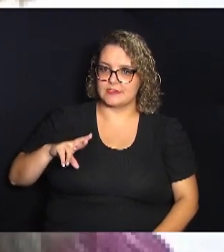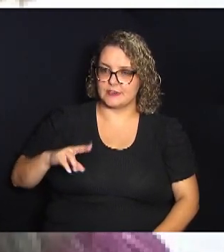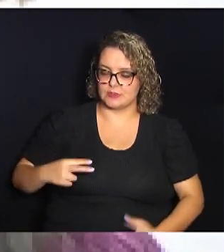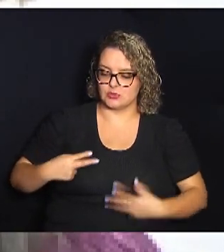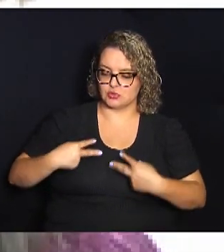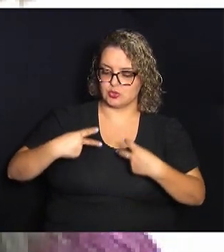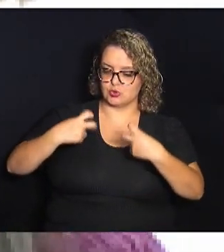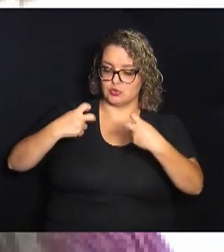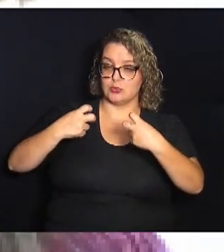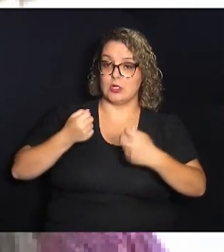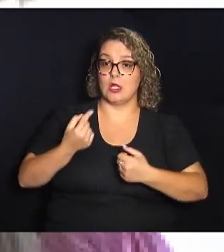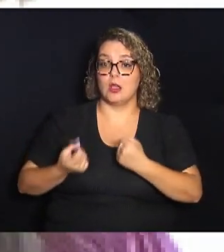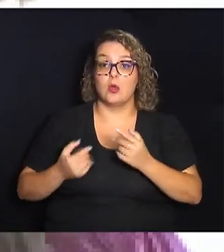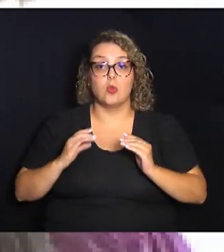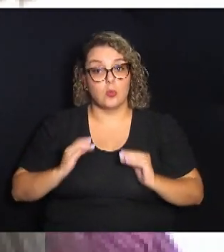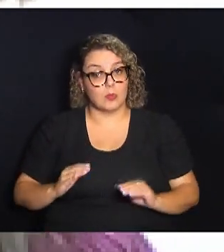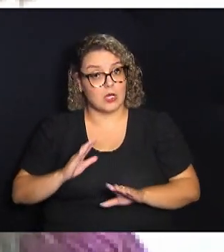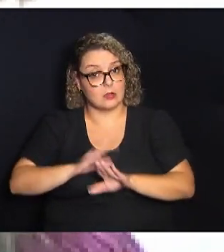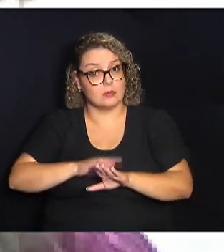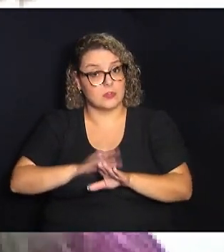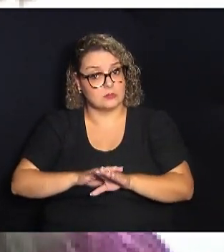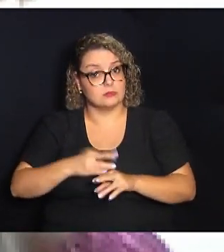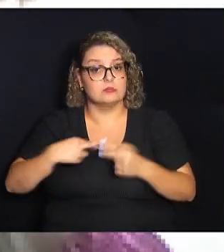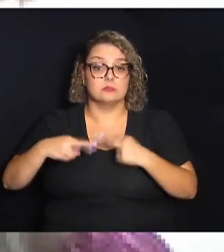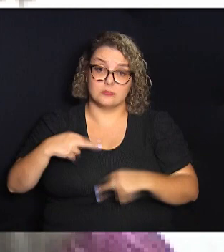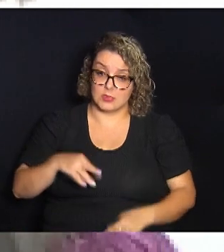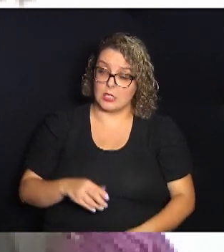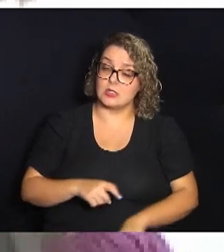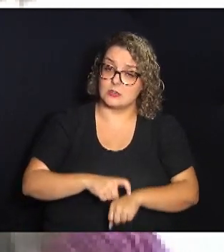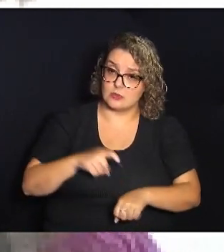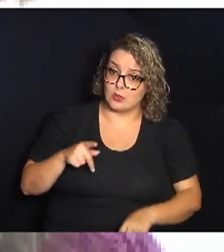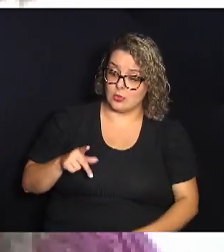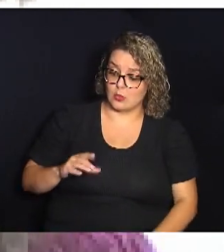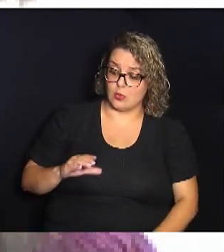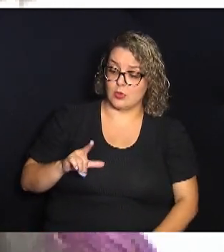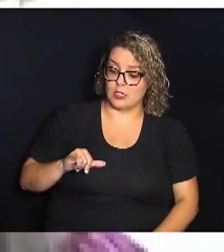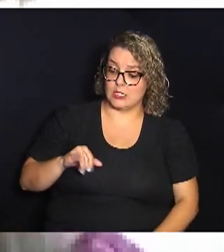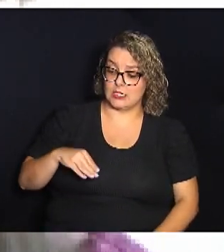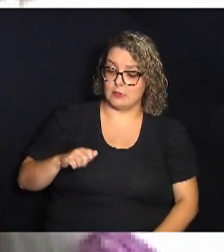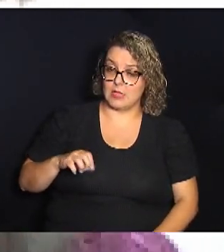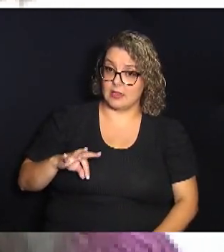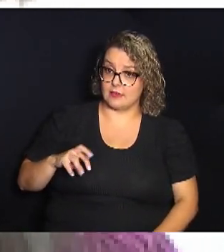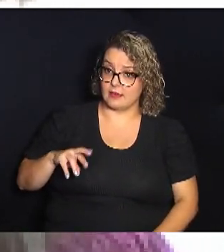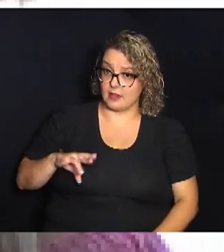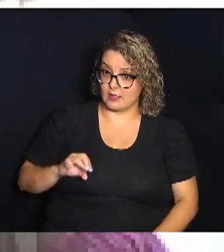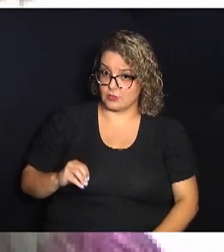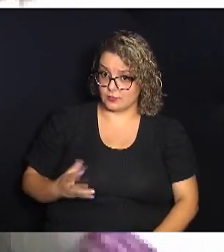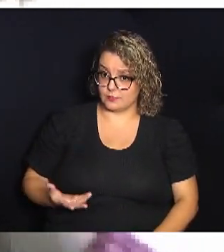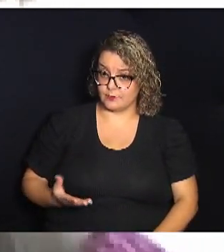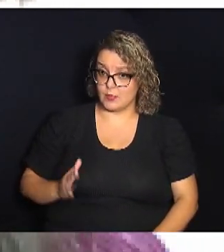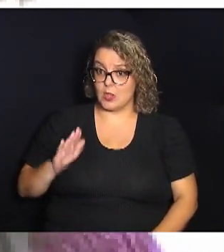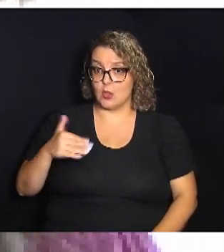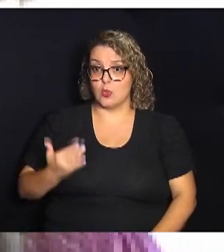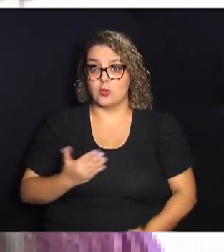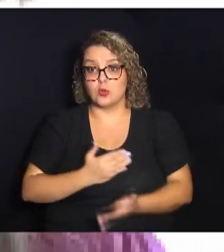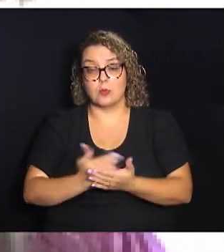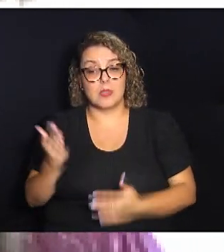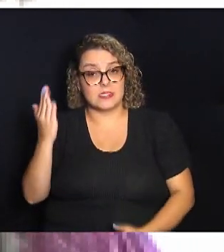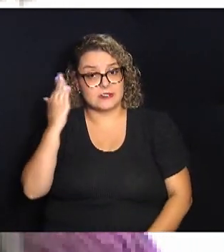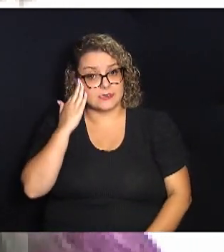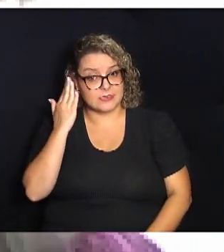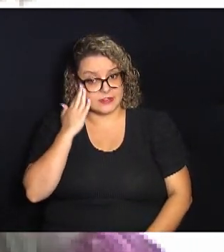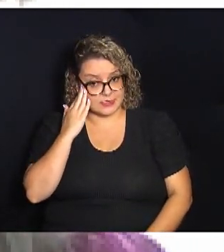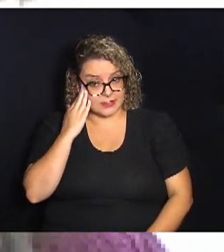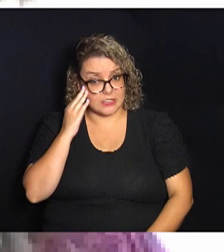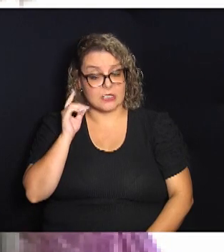desses comportamentos e atitudes têm a ver com esse período do climatério. Porque, na medida em que você começa a entender que isso é